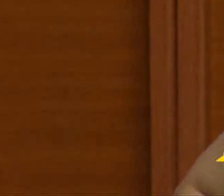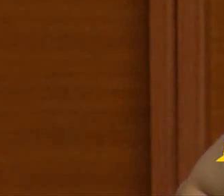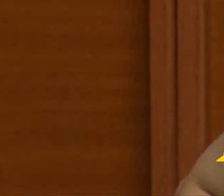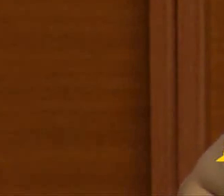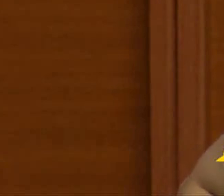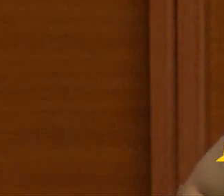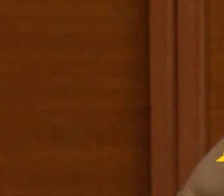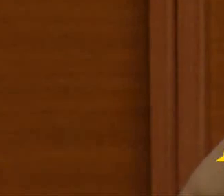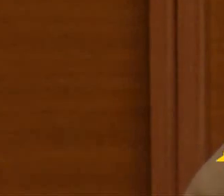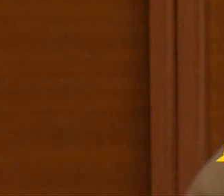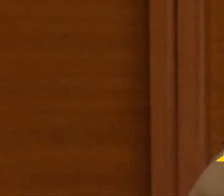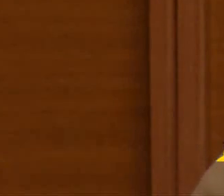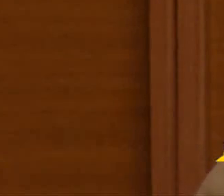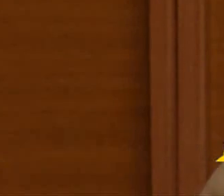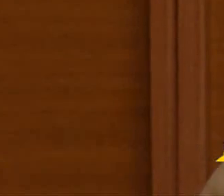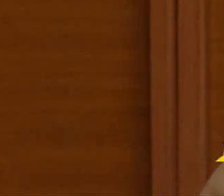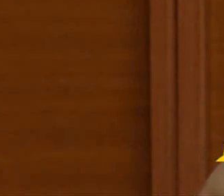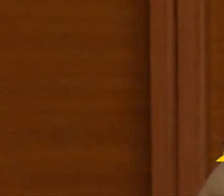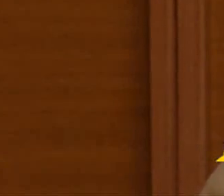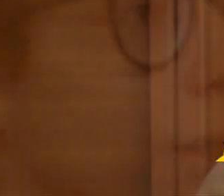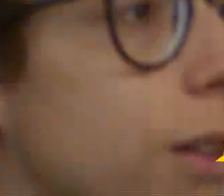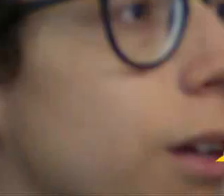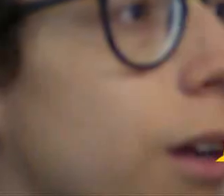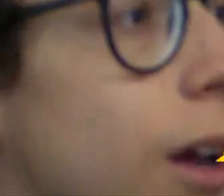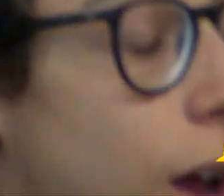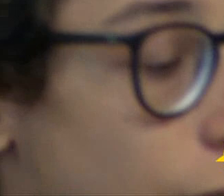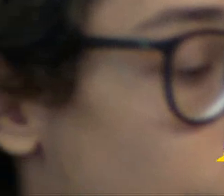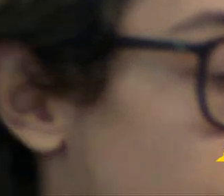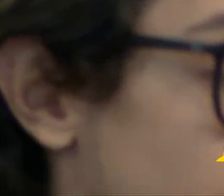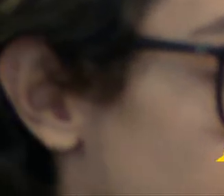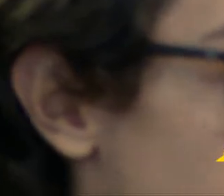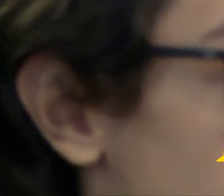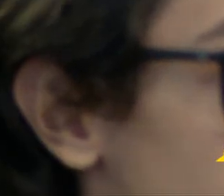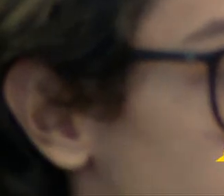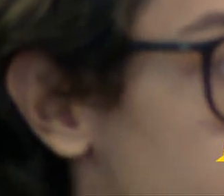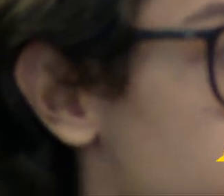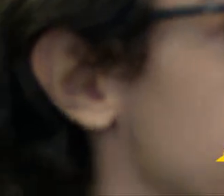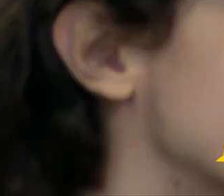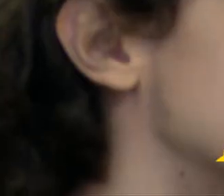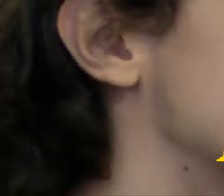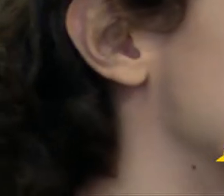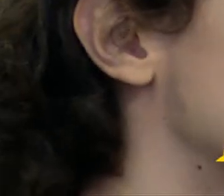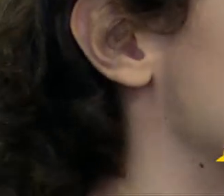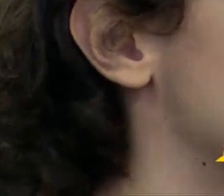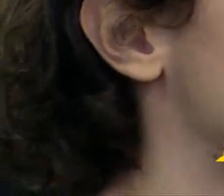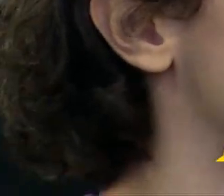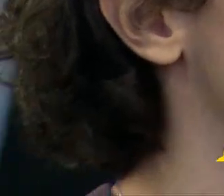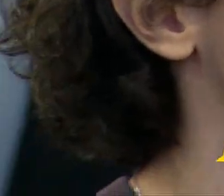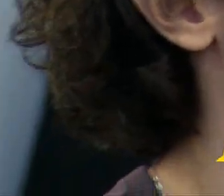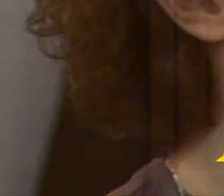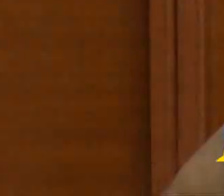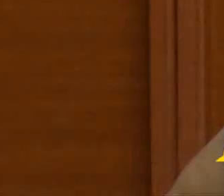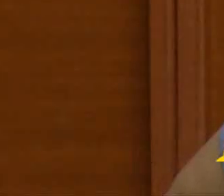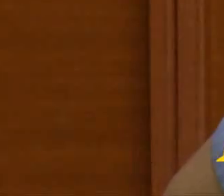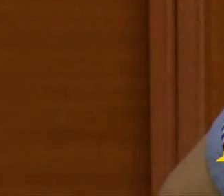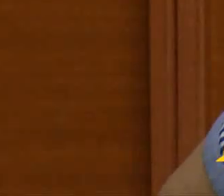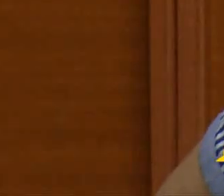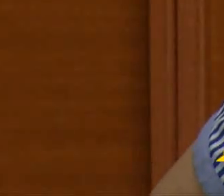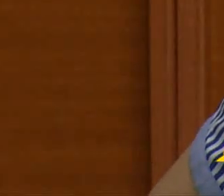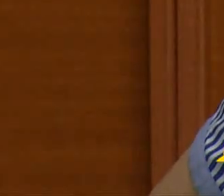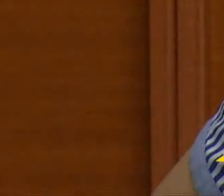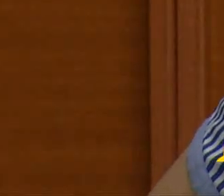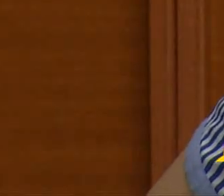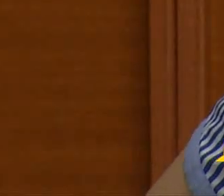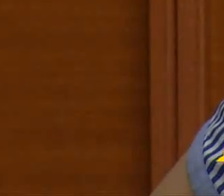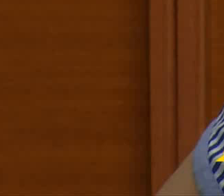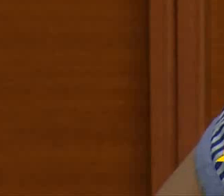vai. Quem foi, vai, vai, vai. Quem foi, o sol vem